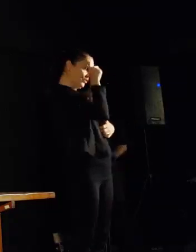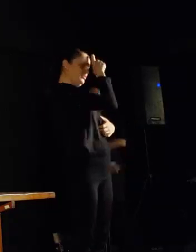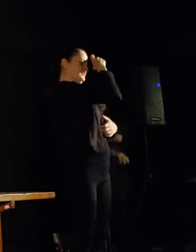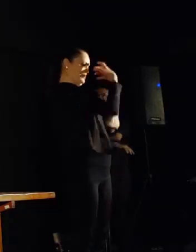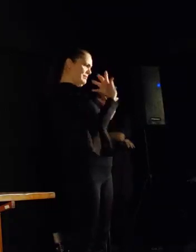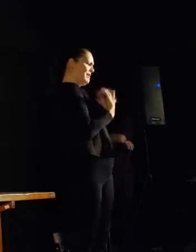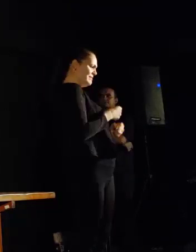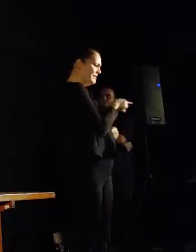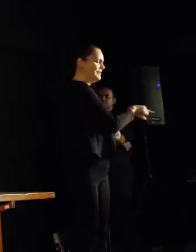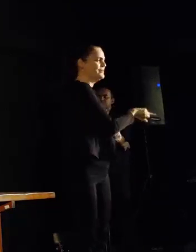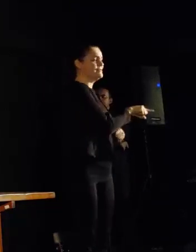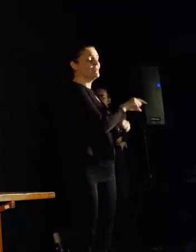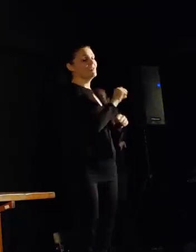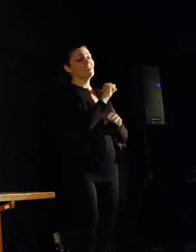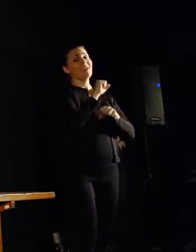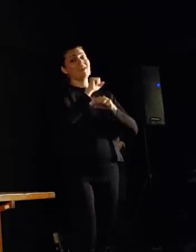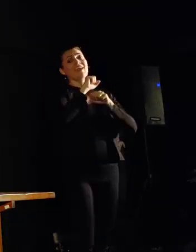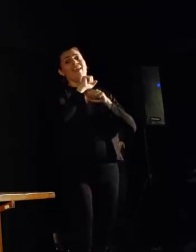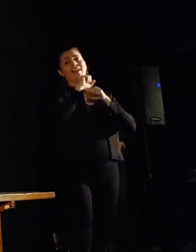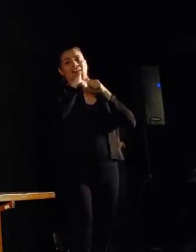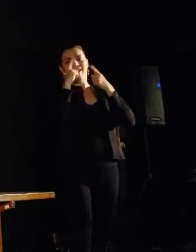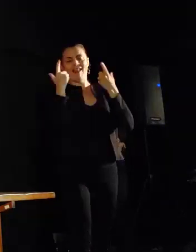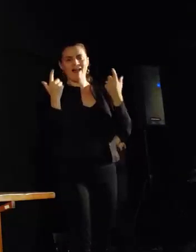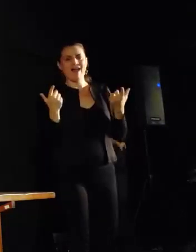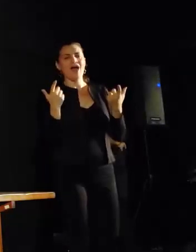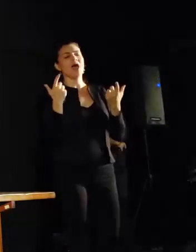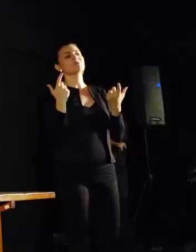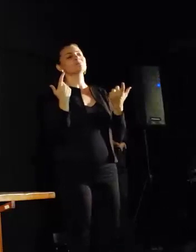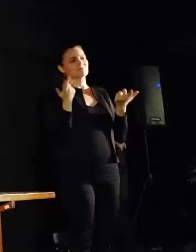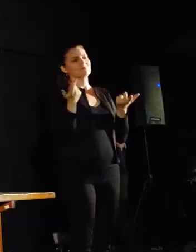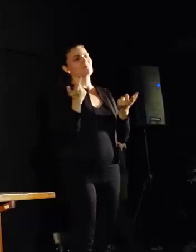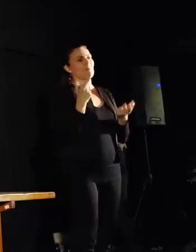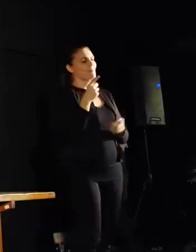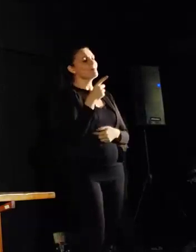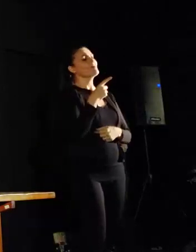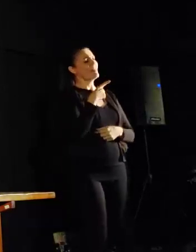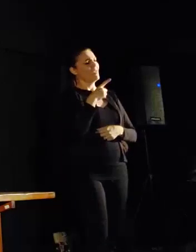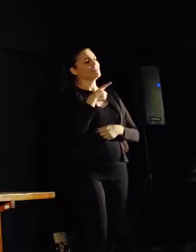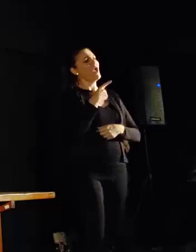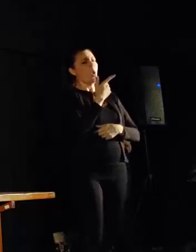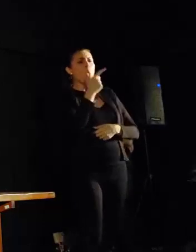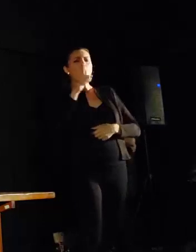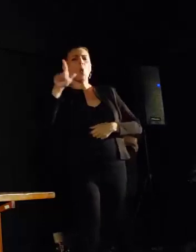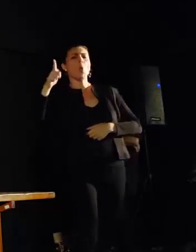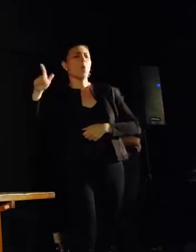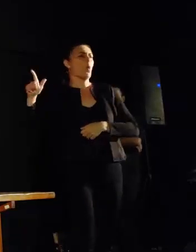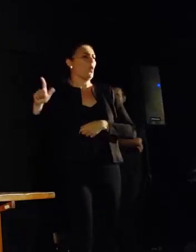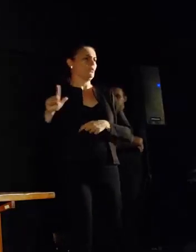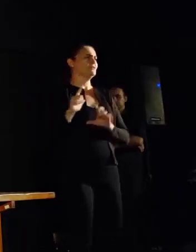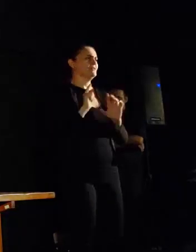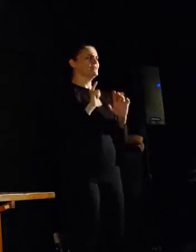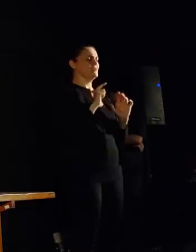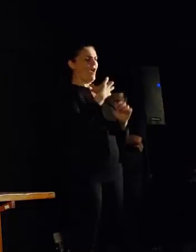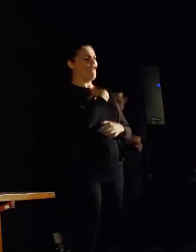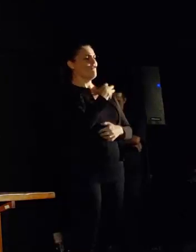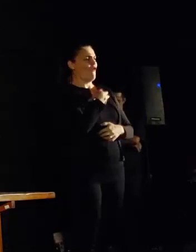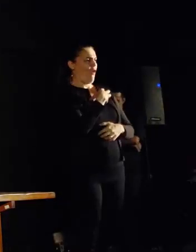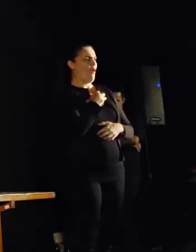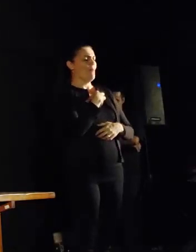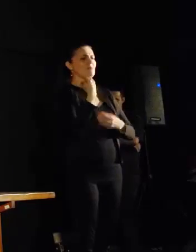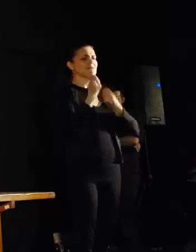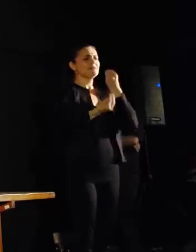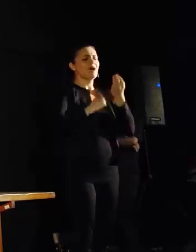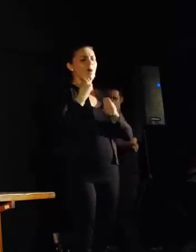seja, é claro que as dinâmicas de tolerância, elas são outras abstrações. As dinâmicas políticas não são dinâmicas